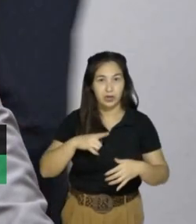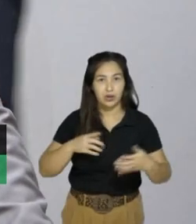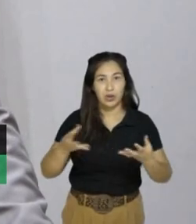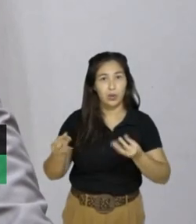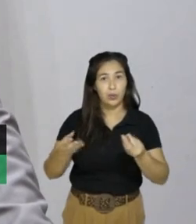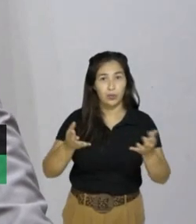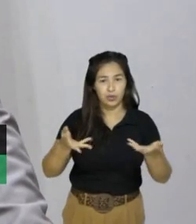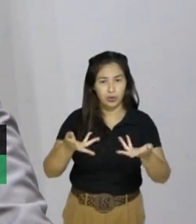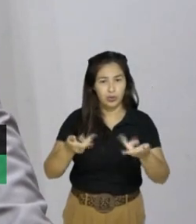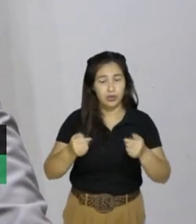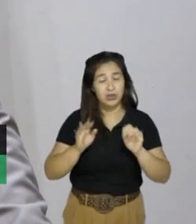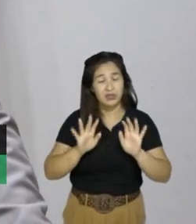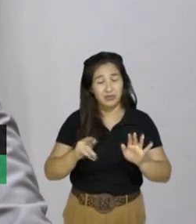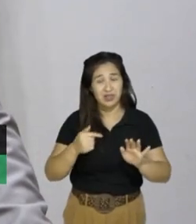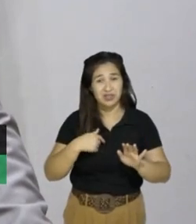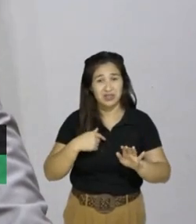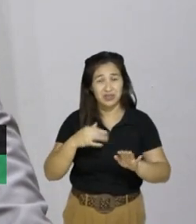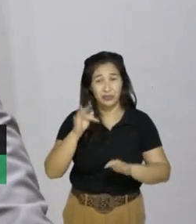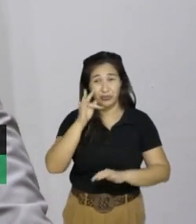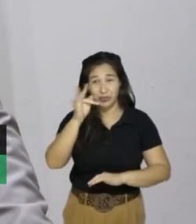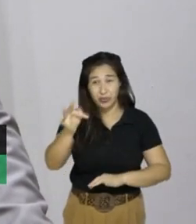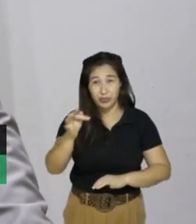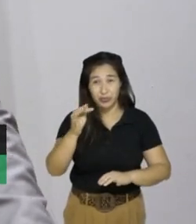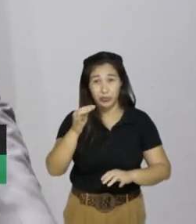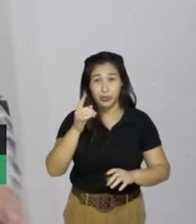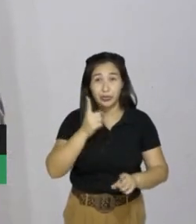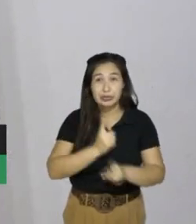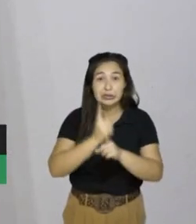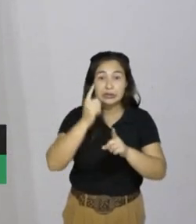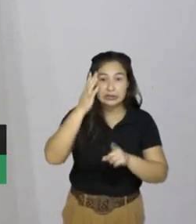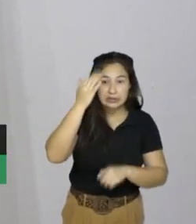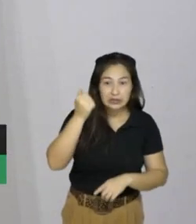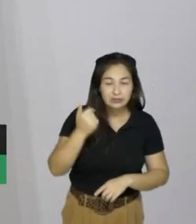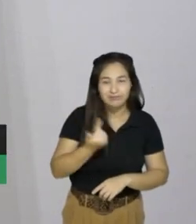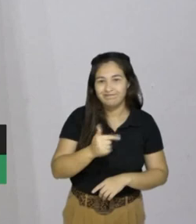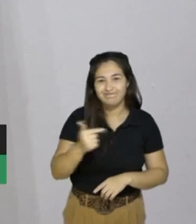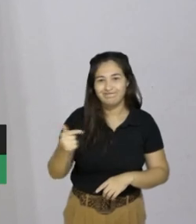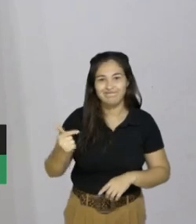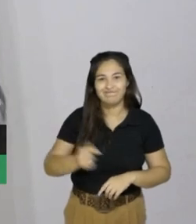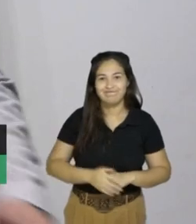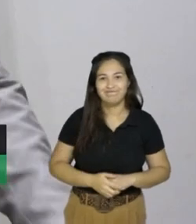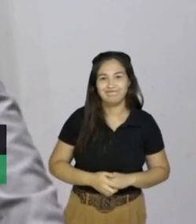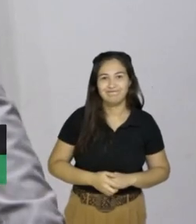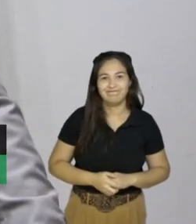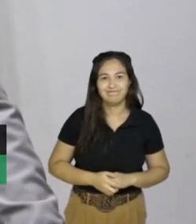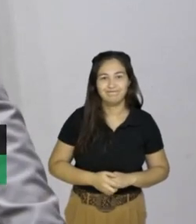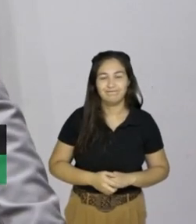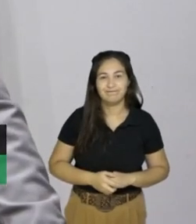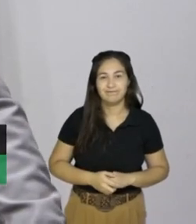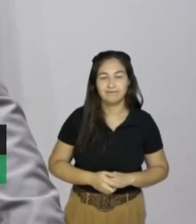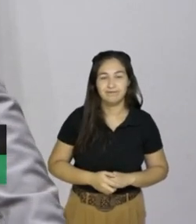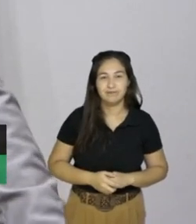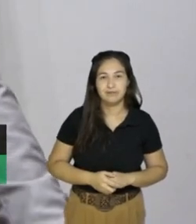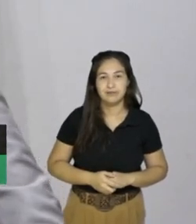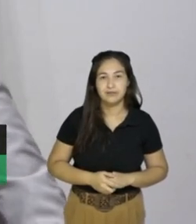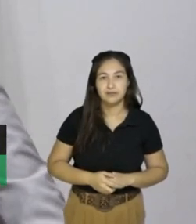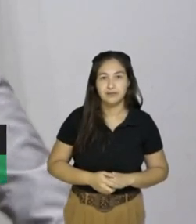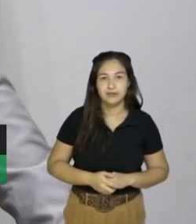prever o futuro Esse eu não tenho não sou um softista para poder dizer isso